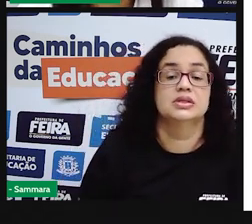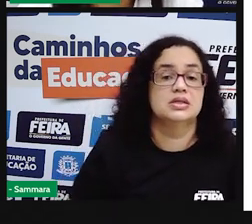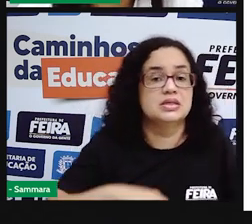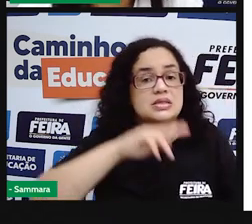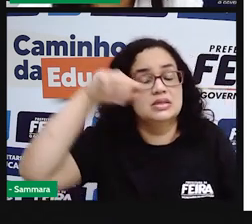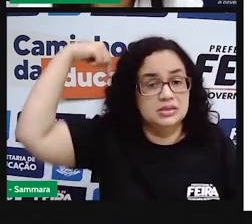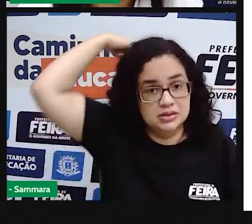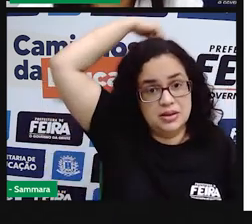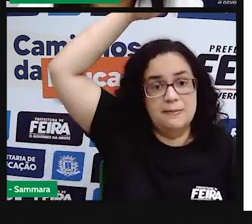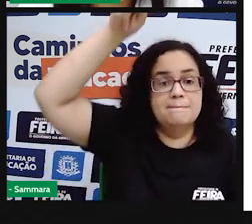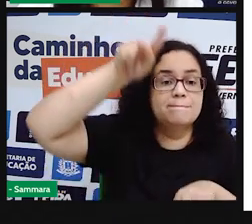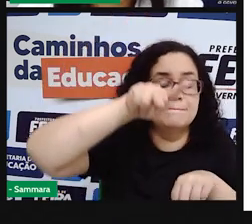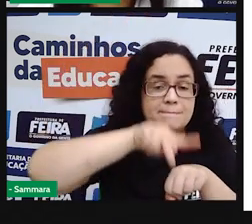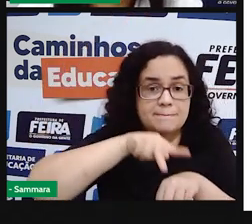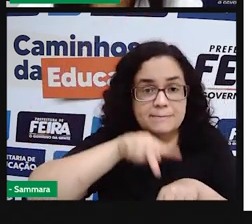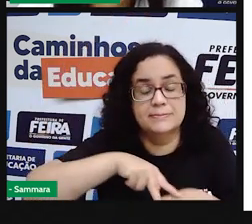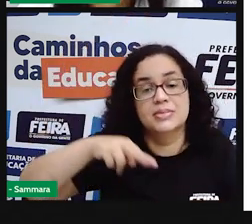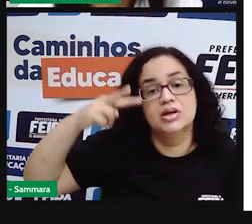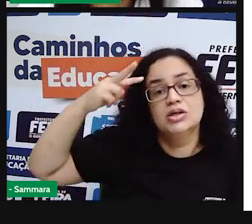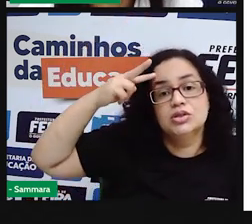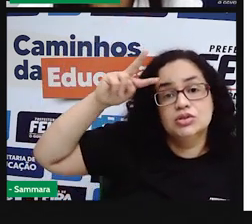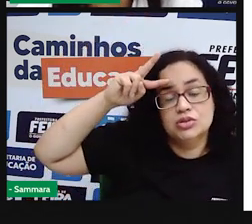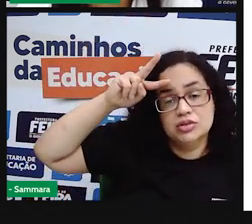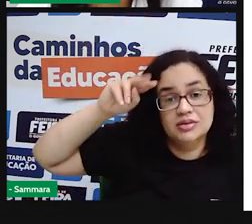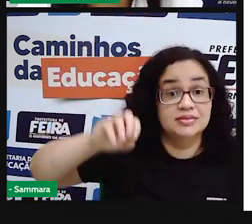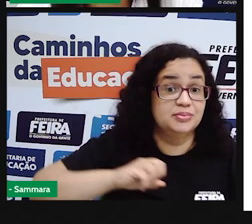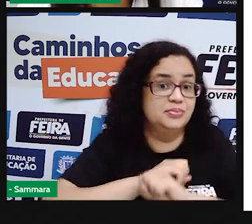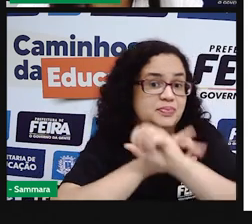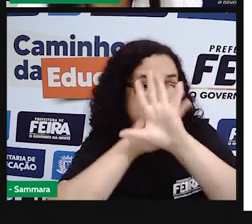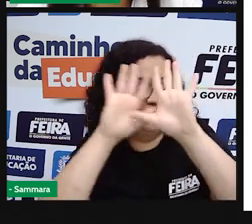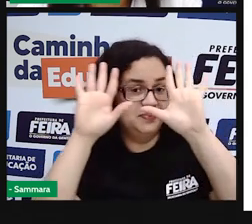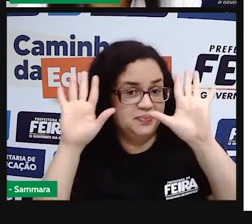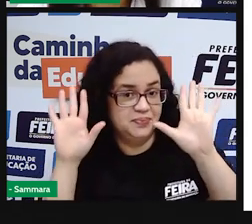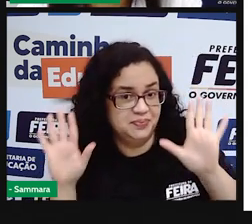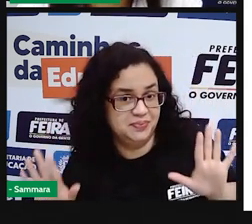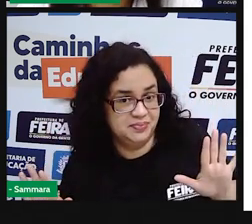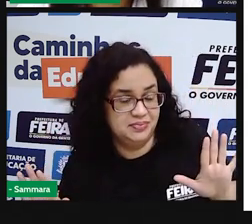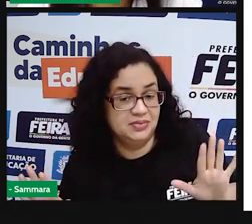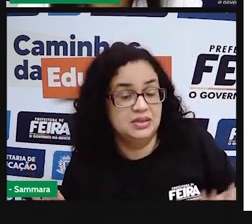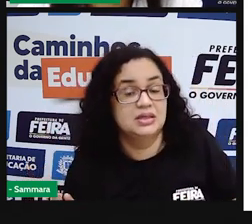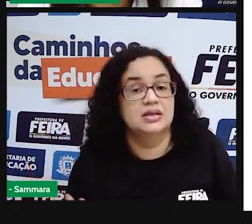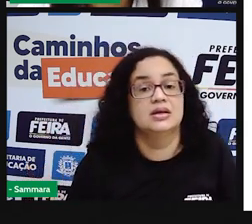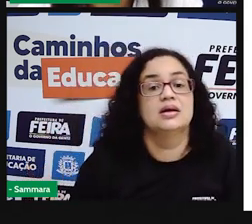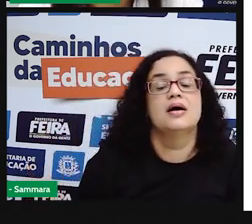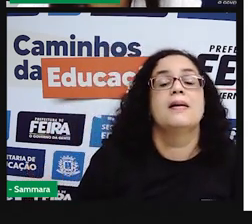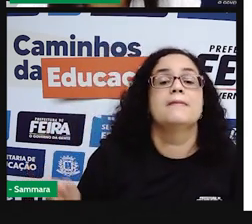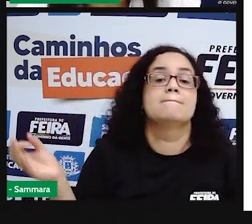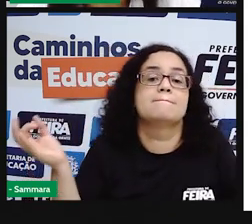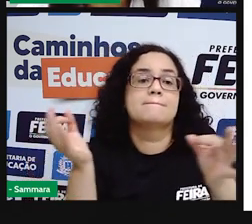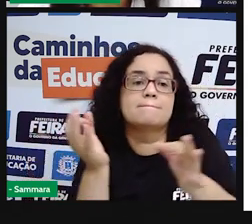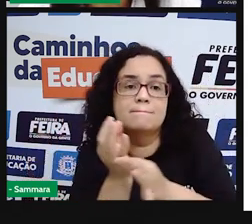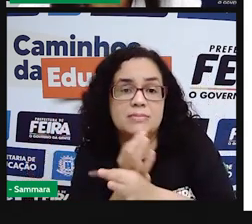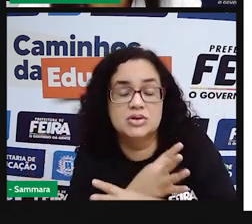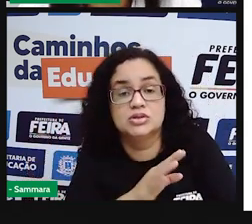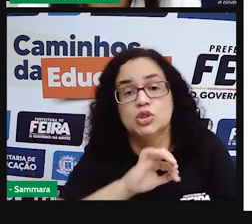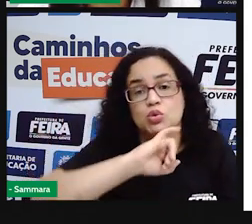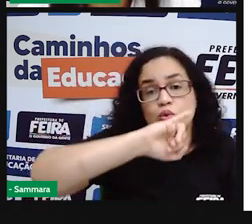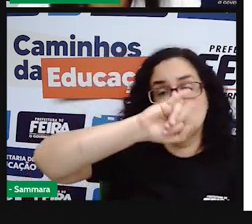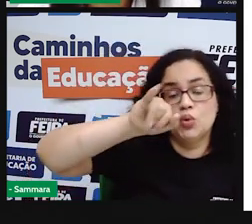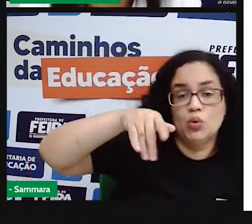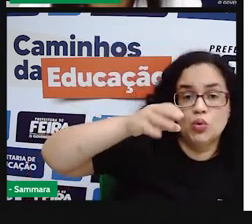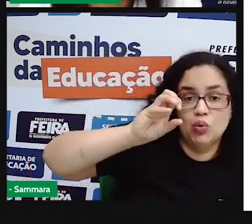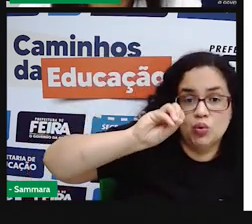como fechar uma história com chave de ouro. E aí o sanfoneiro termina, né? São